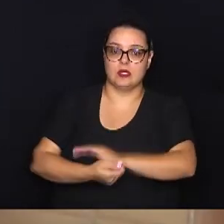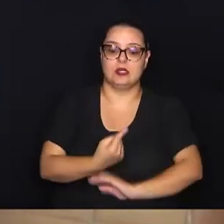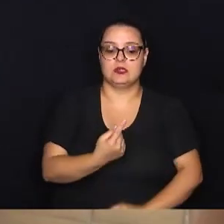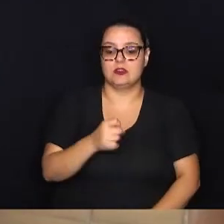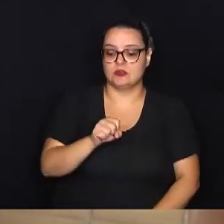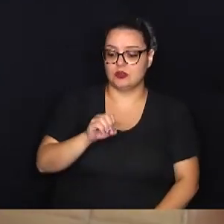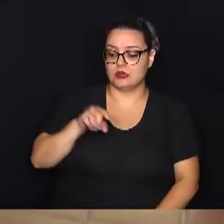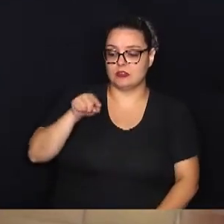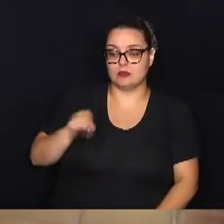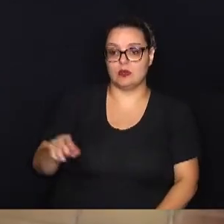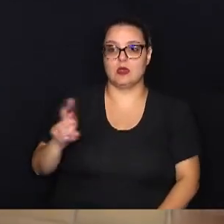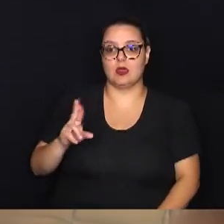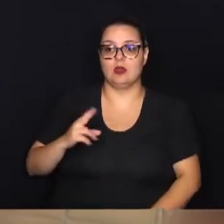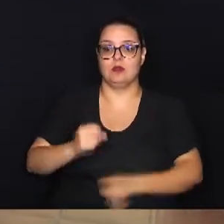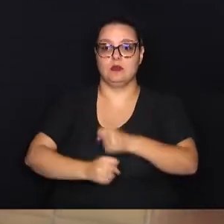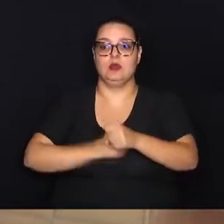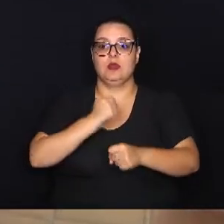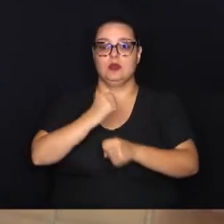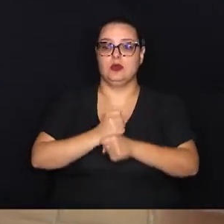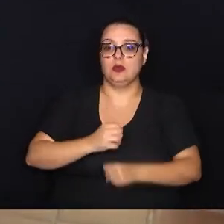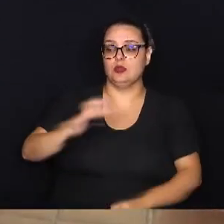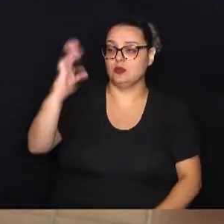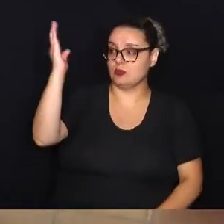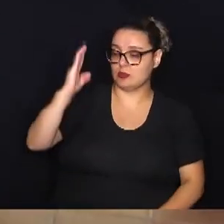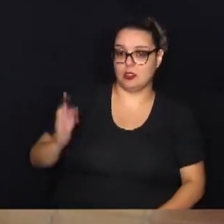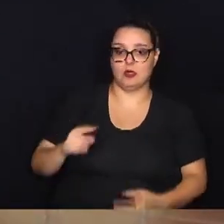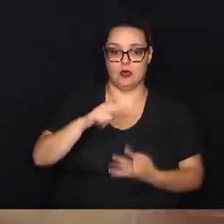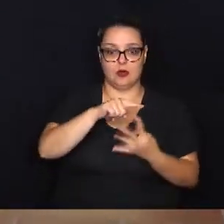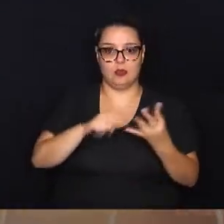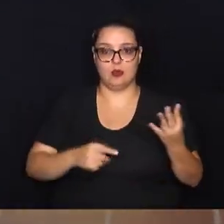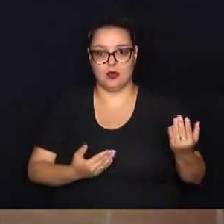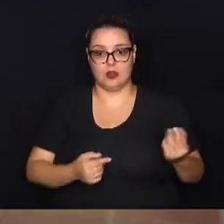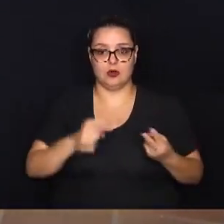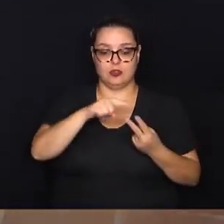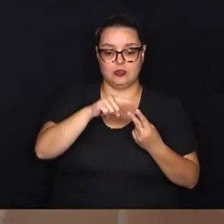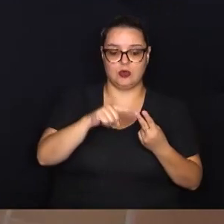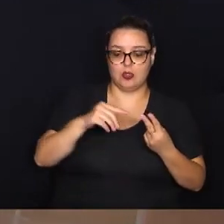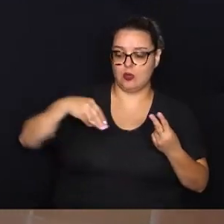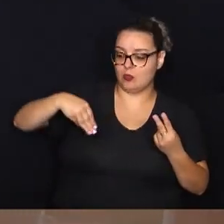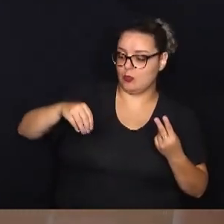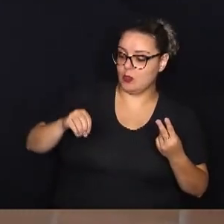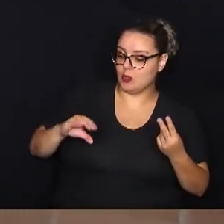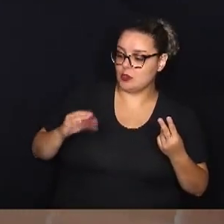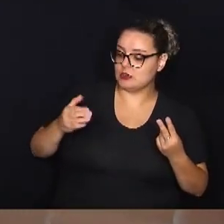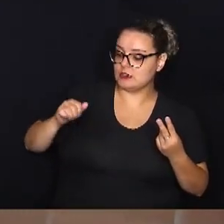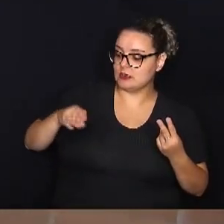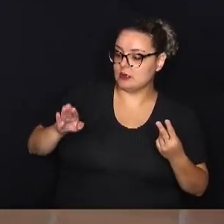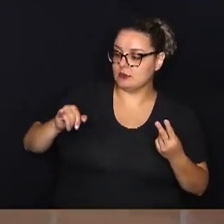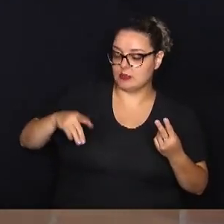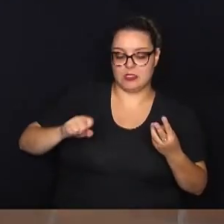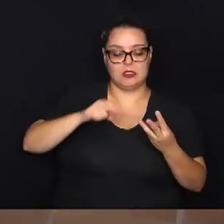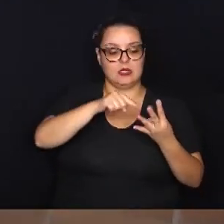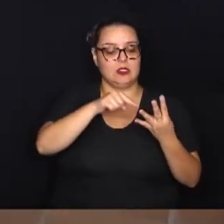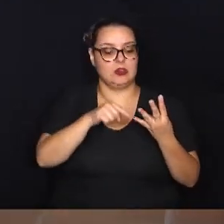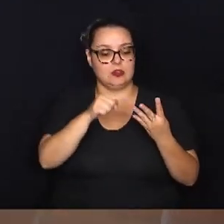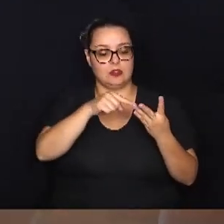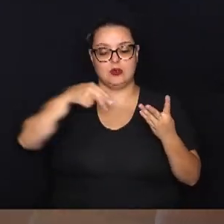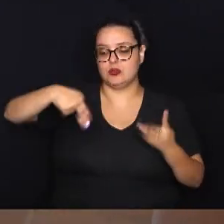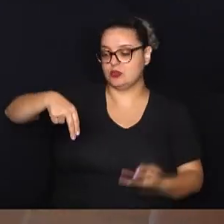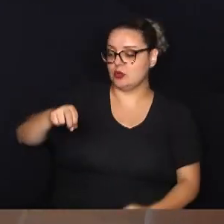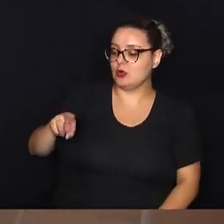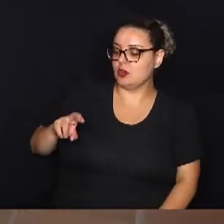por ano, no Brasil, 4 jovens, 2 de Moçambique e 2 da Noruega, vivenciam as